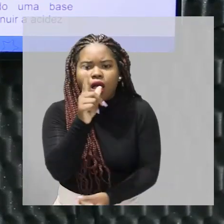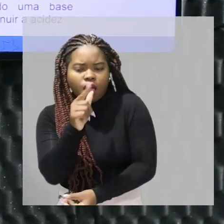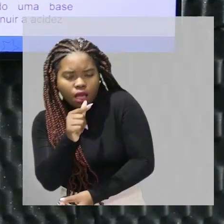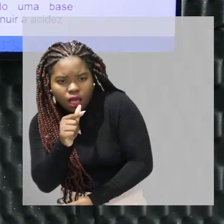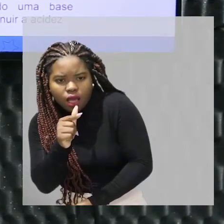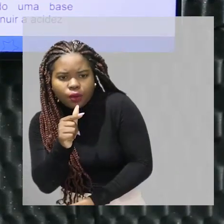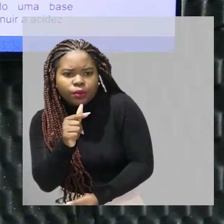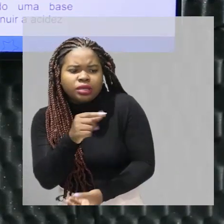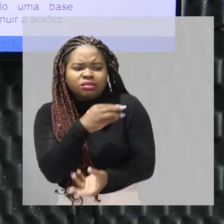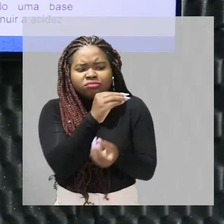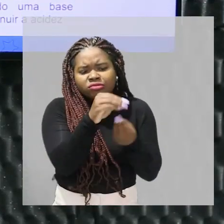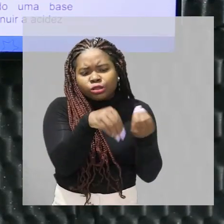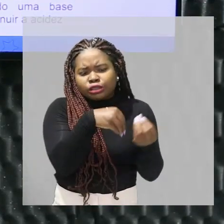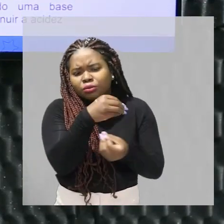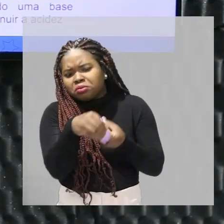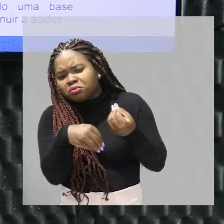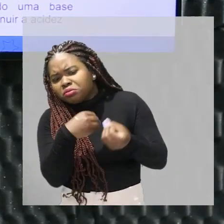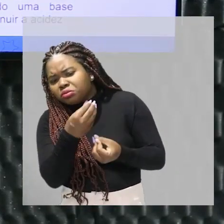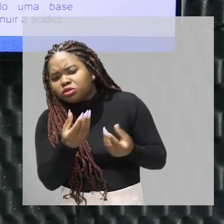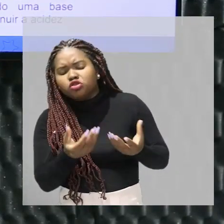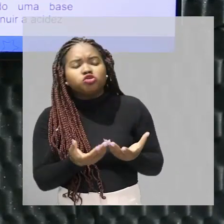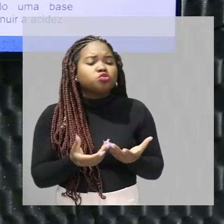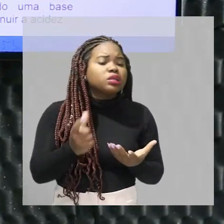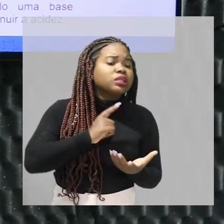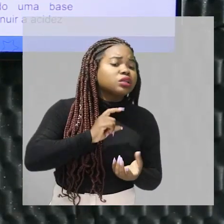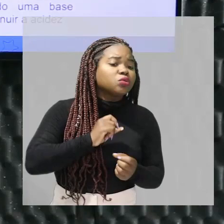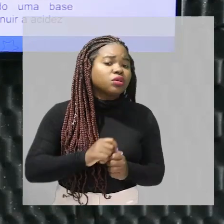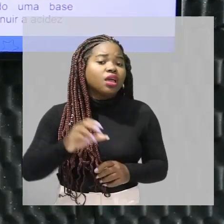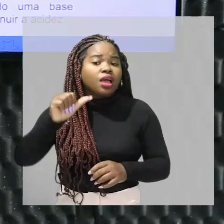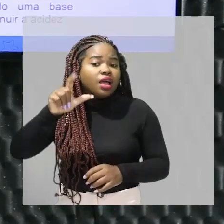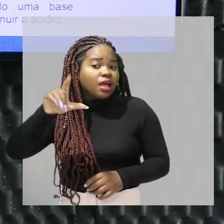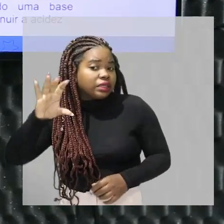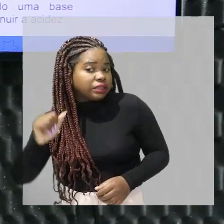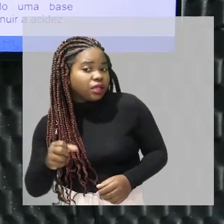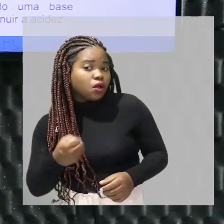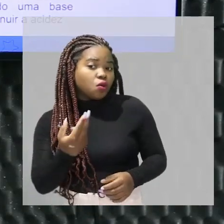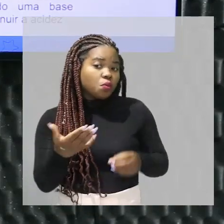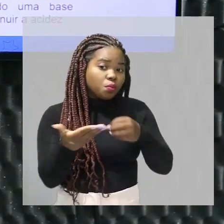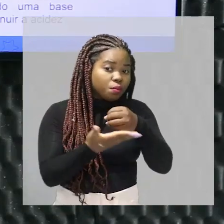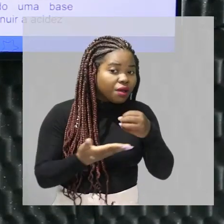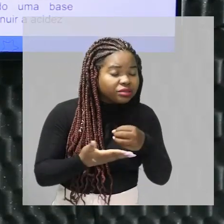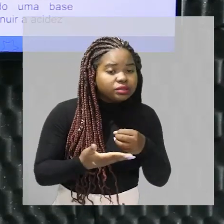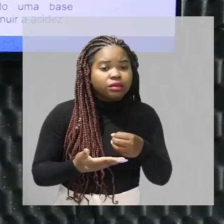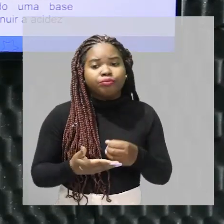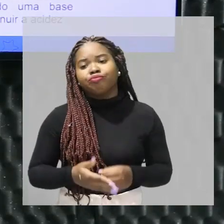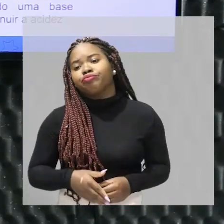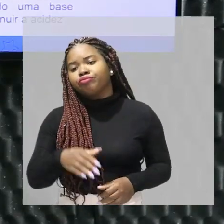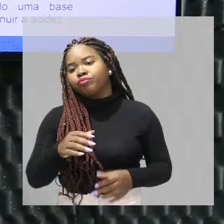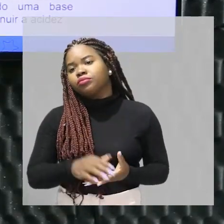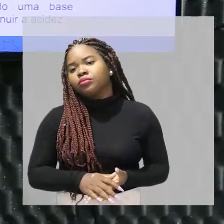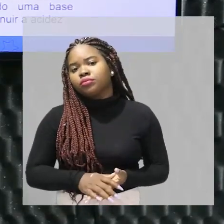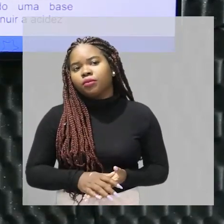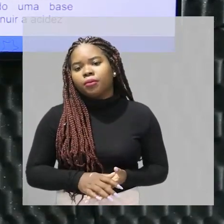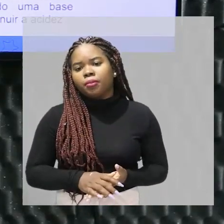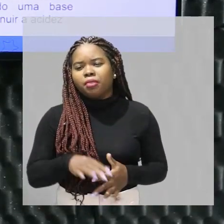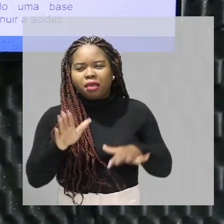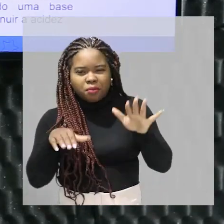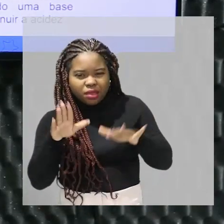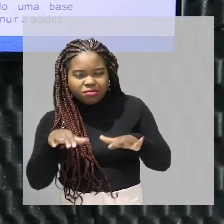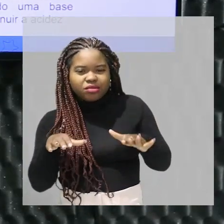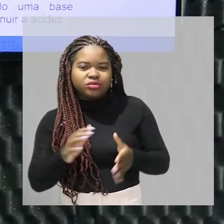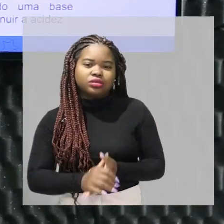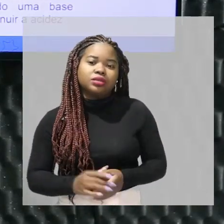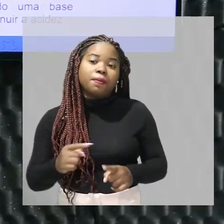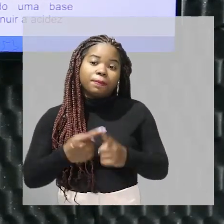hidrólise gerar ou uma substância ácida ou uma substância básica, ok? Para isso, eu preciso analisar